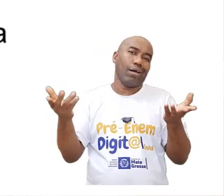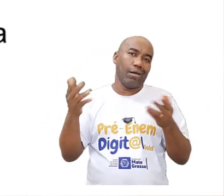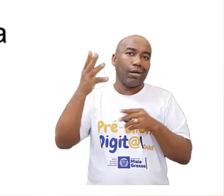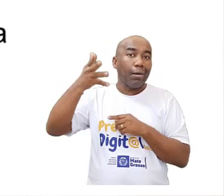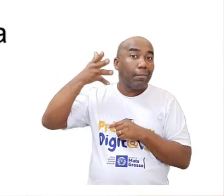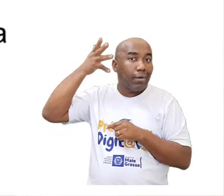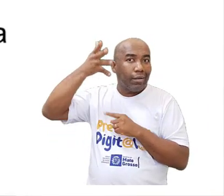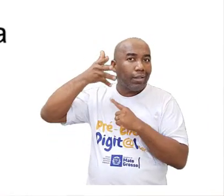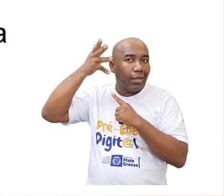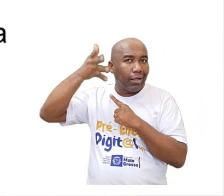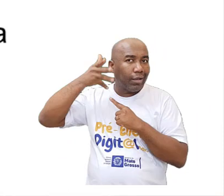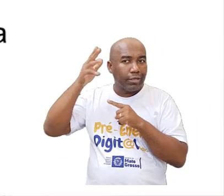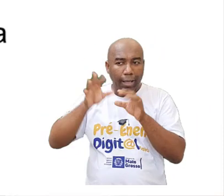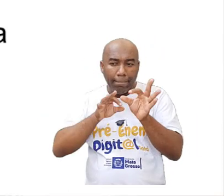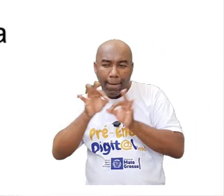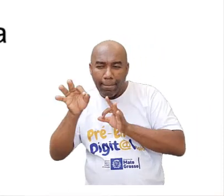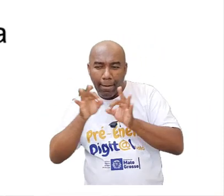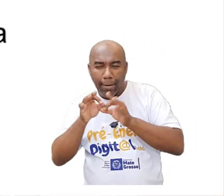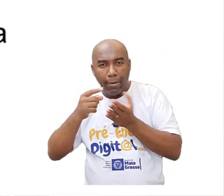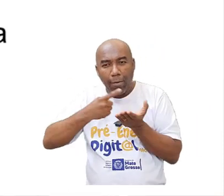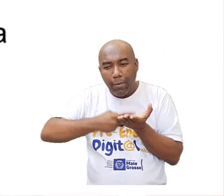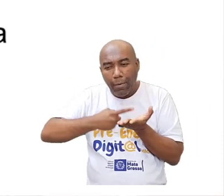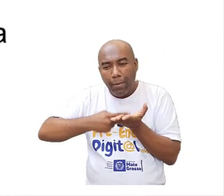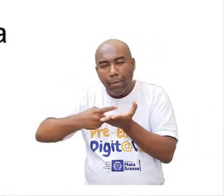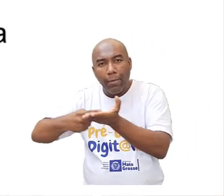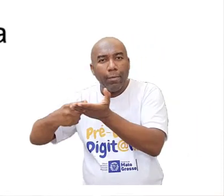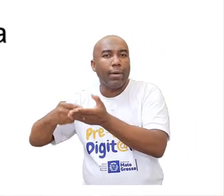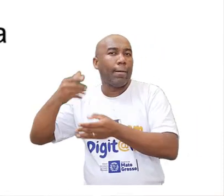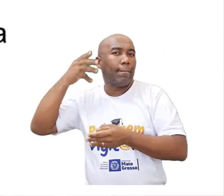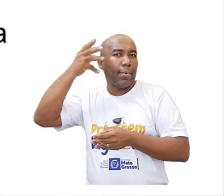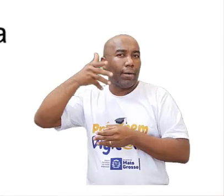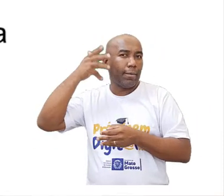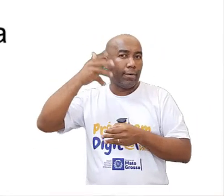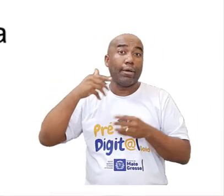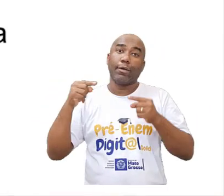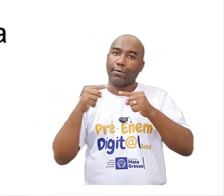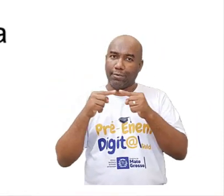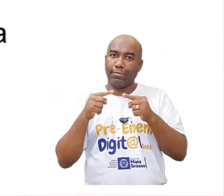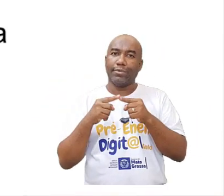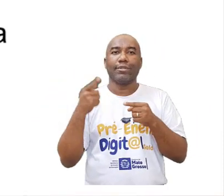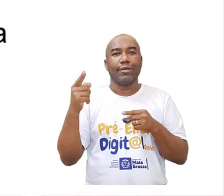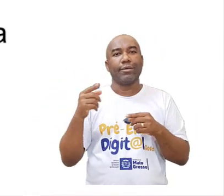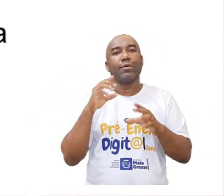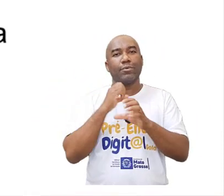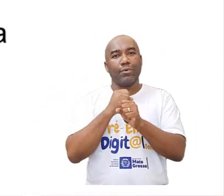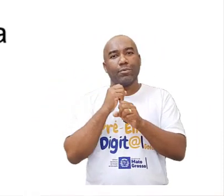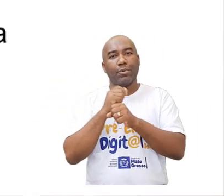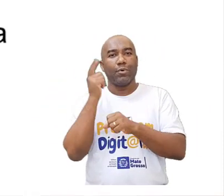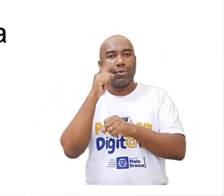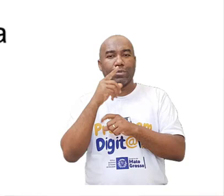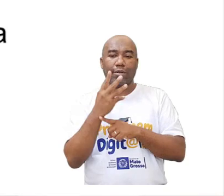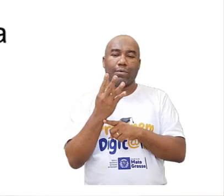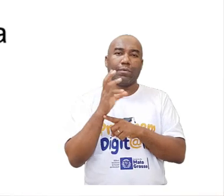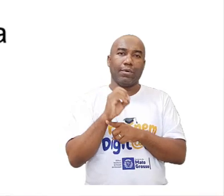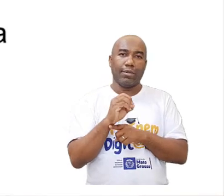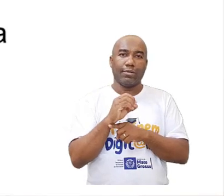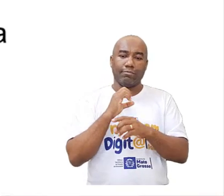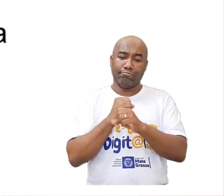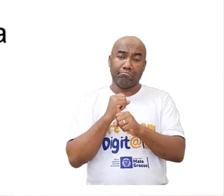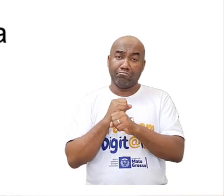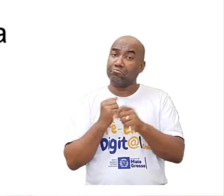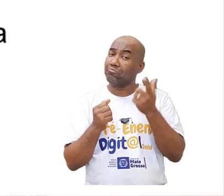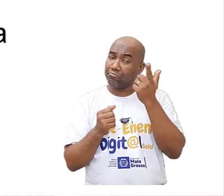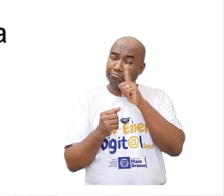Por meio de quê? Por intermédio de palestras. E aqui a pessoa ganhou mais 40